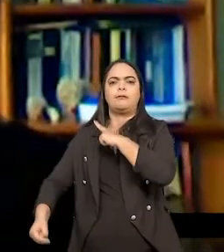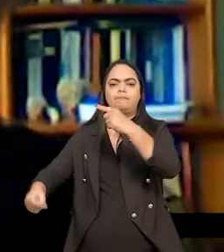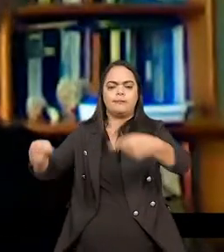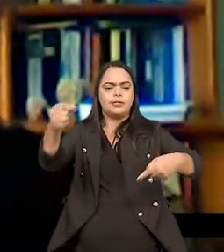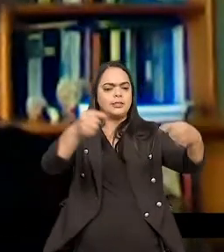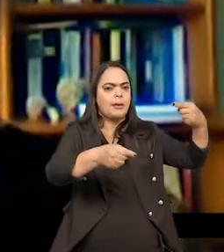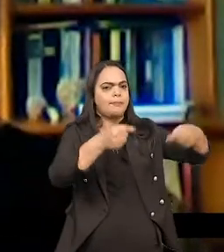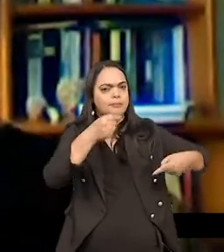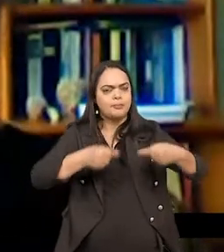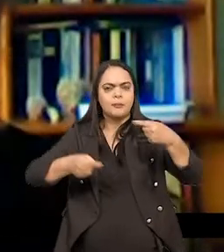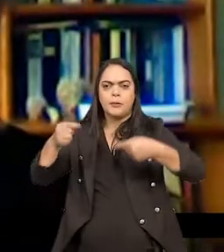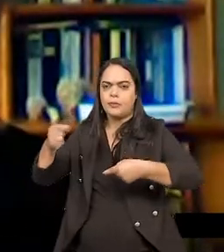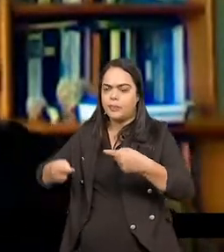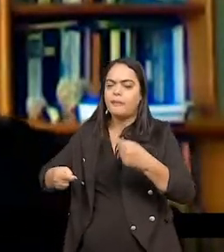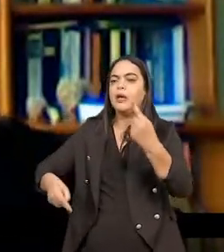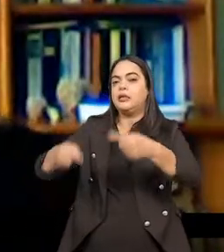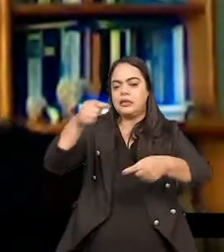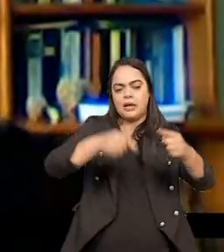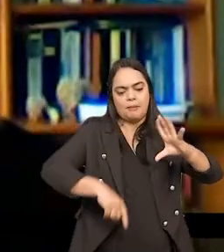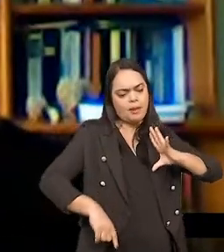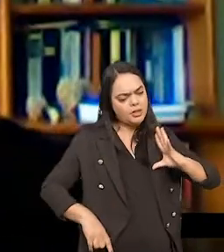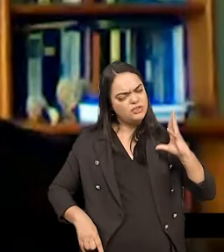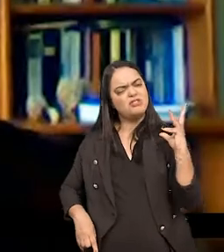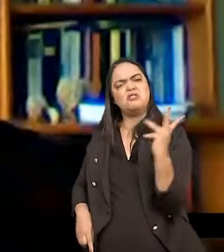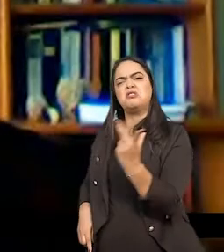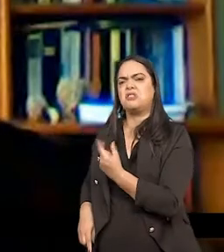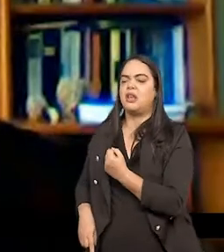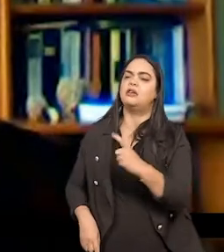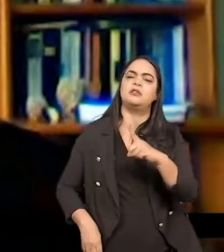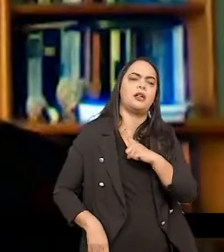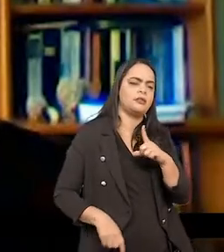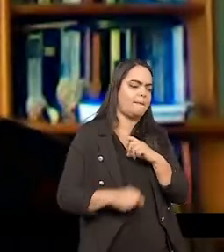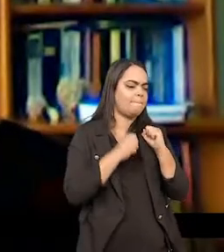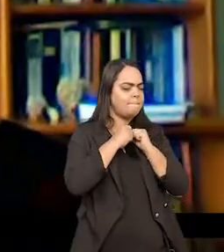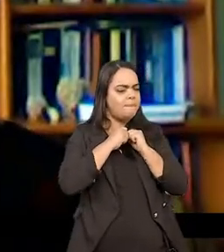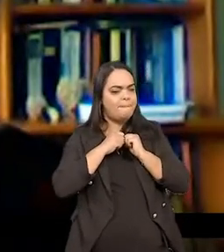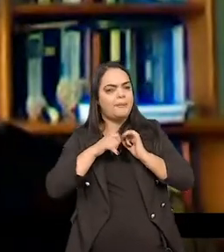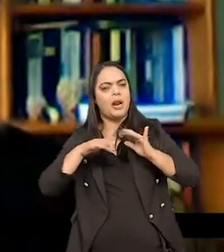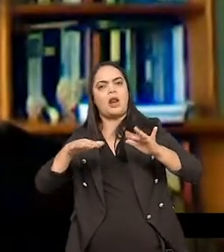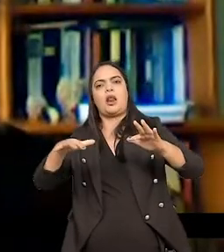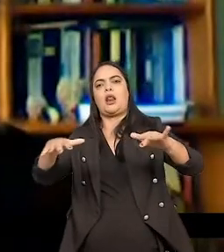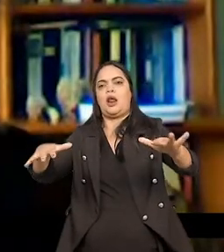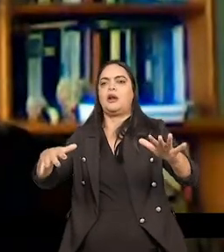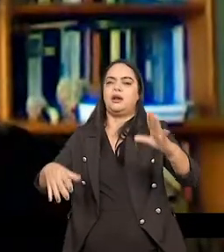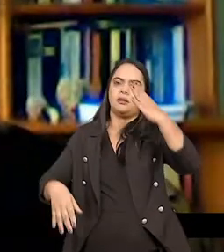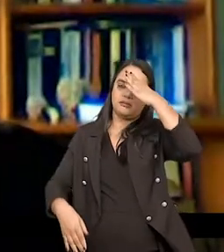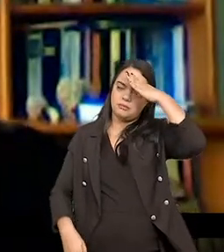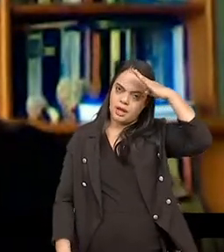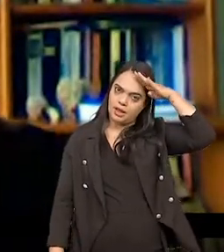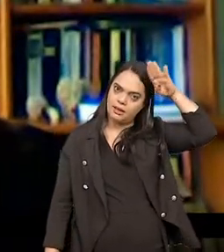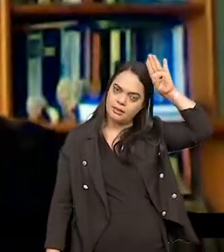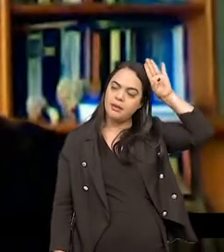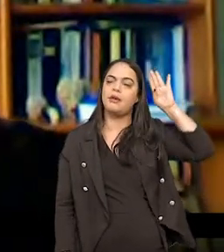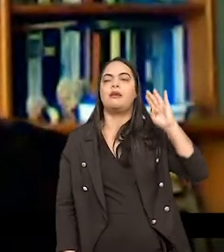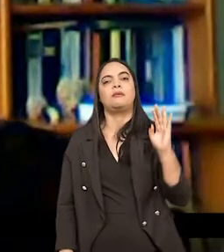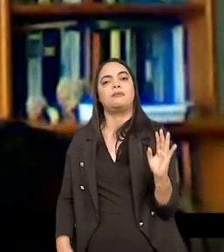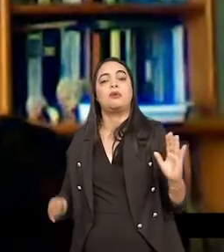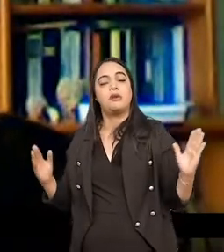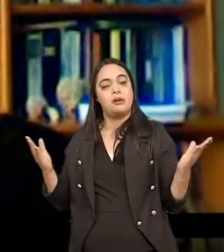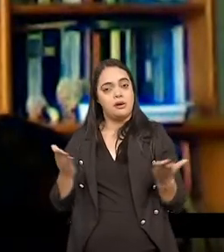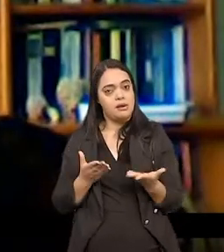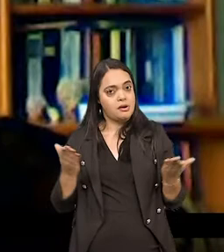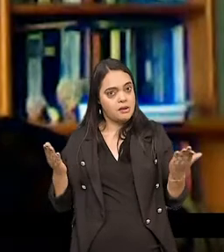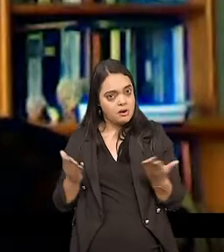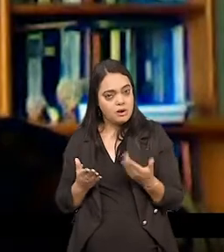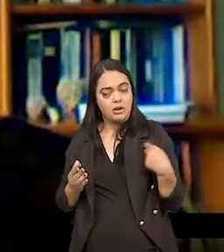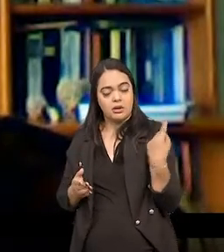debate trans é um debate que está tomando conta do debate acadêmico, né? Agora, no nosso, na nossa linha